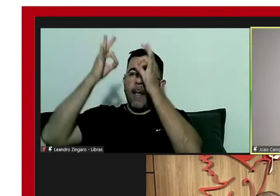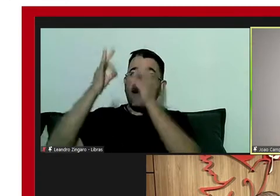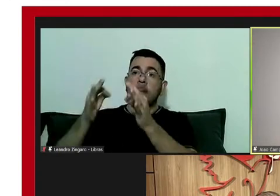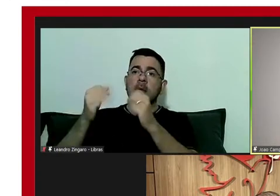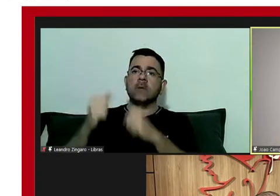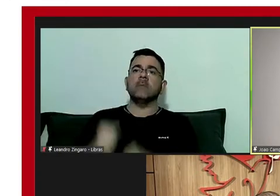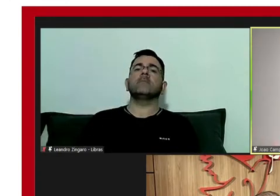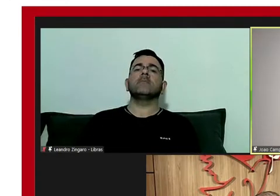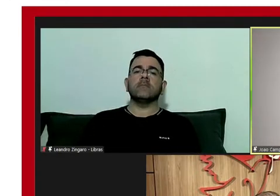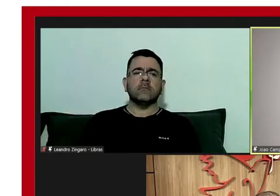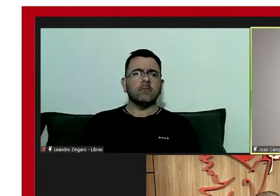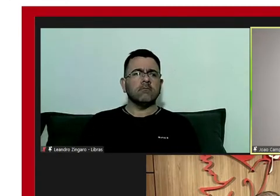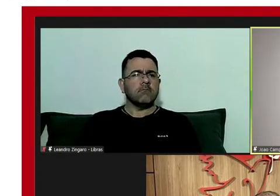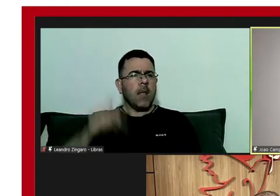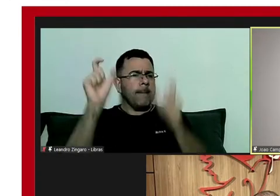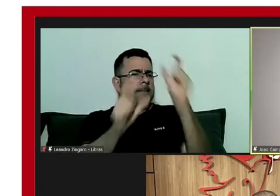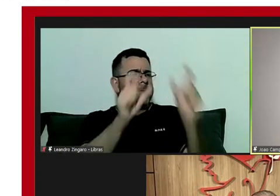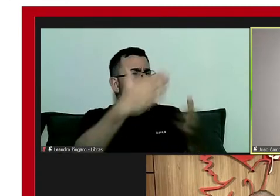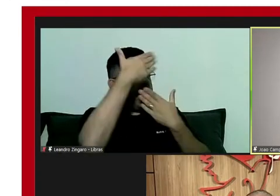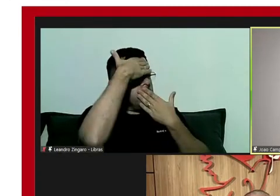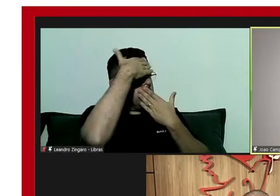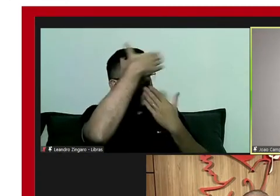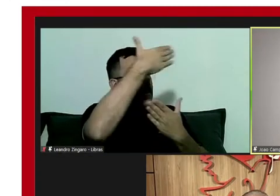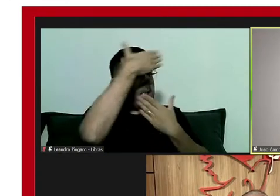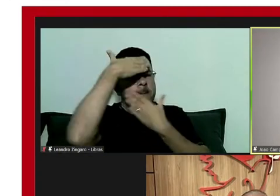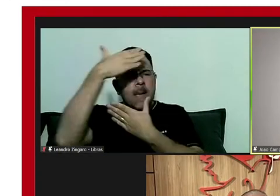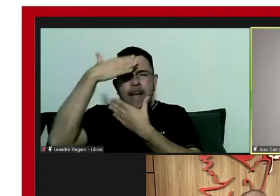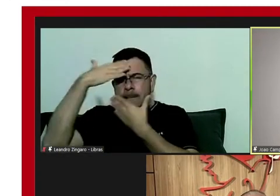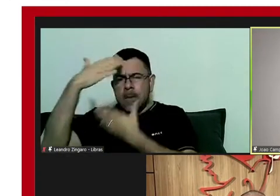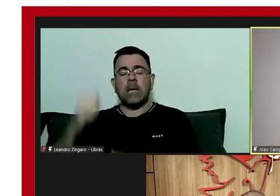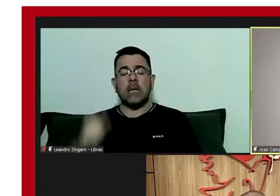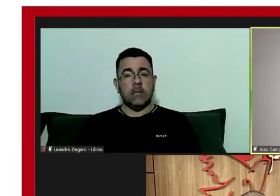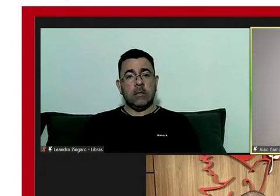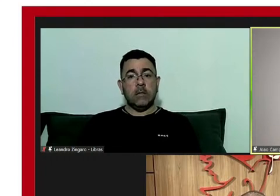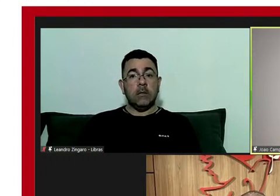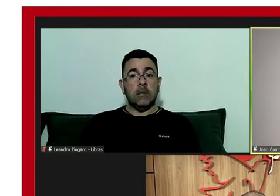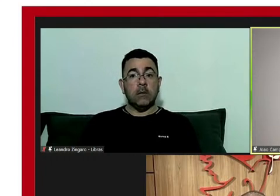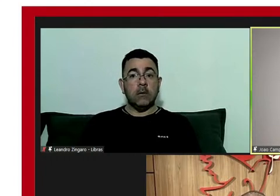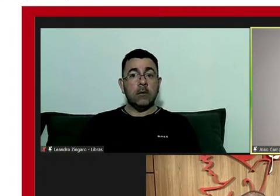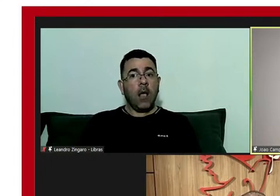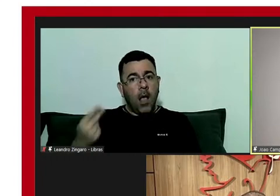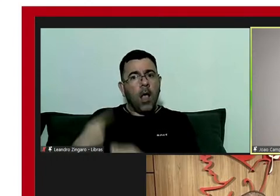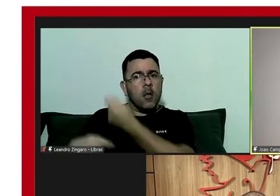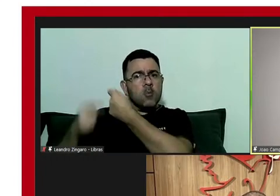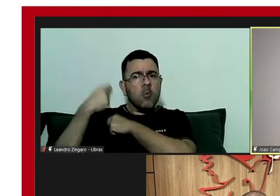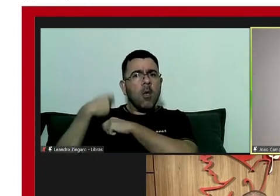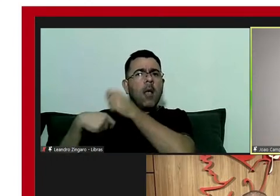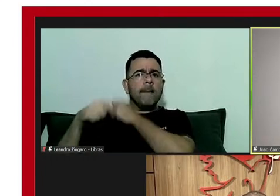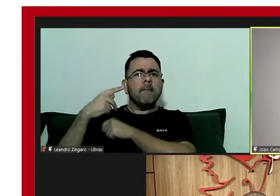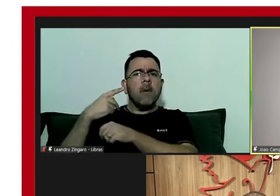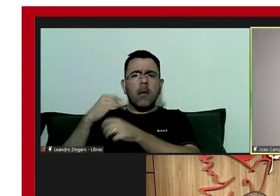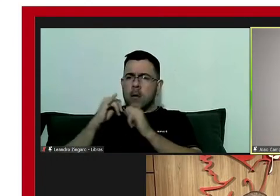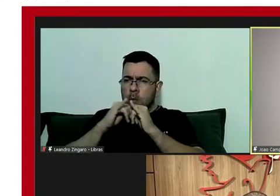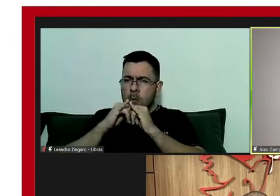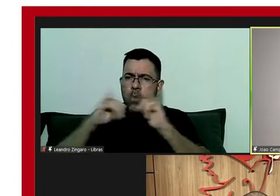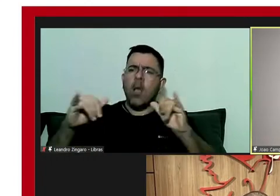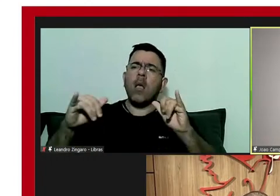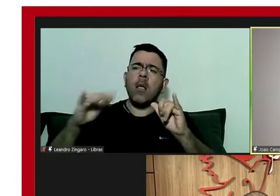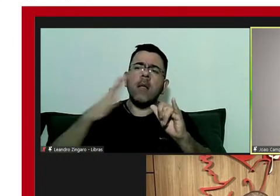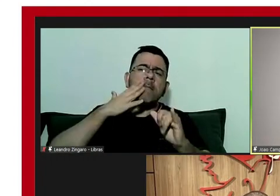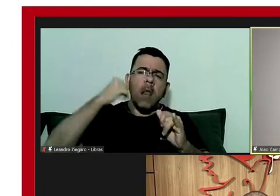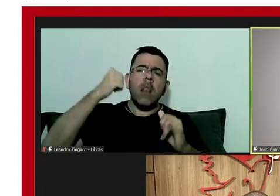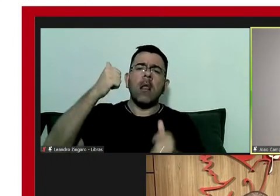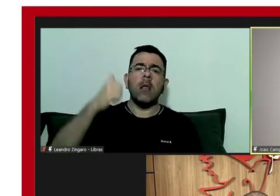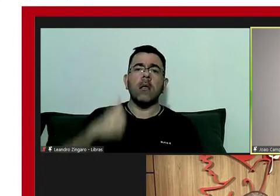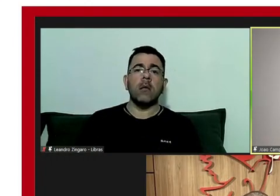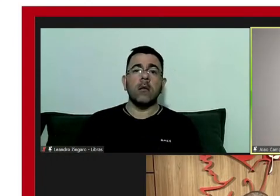vem né então quando você faz isso as pessoas passam a também reconhecer que sua gestão tá fazendo Tá entregando e fazer o que as pessoas querem